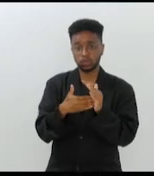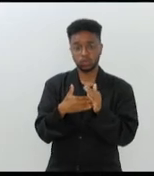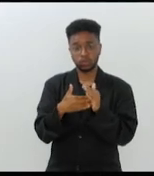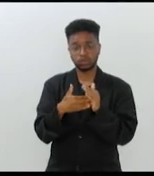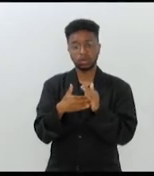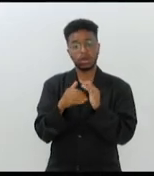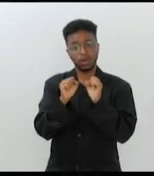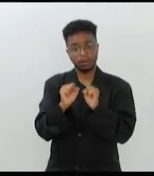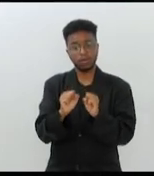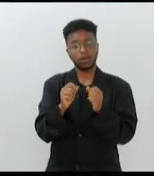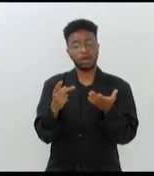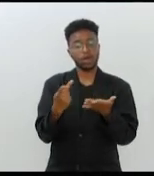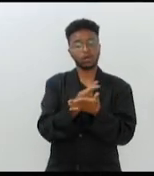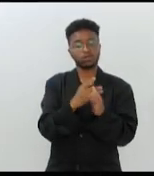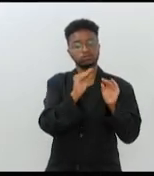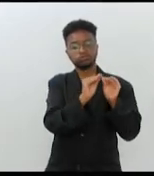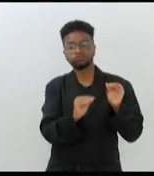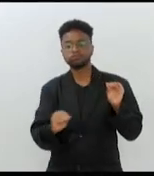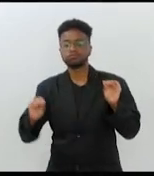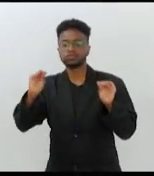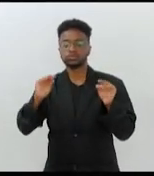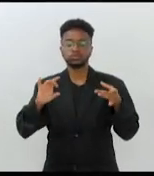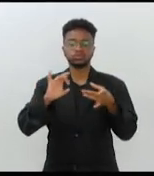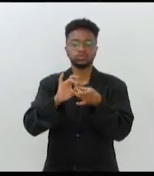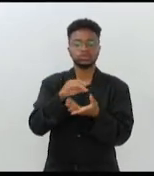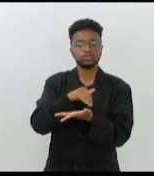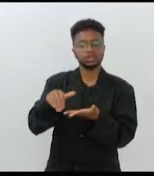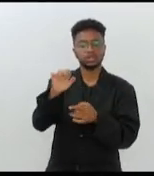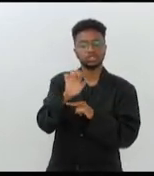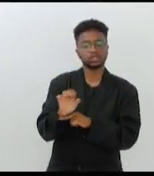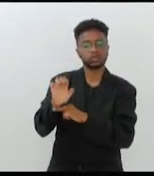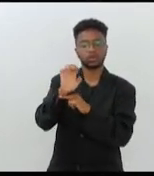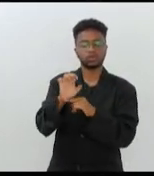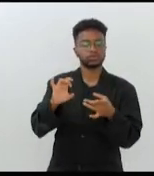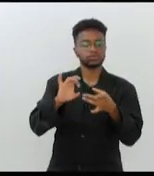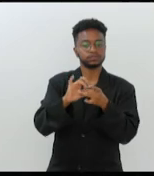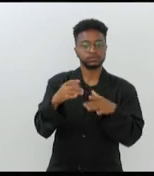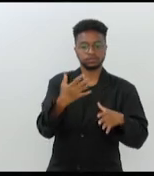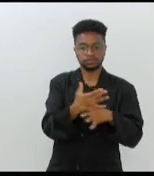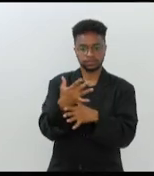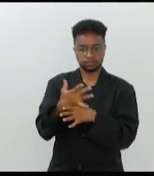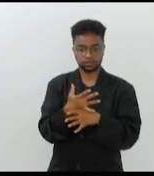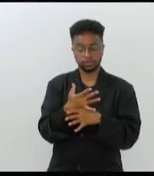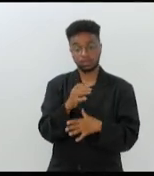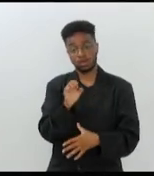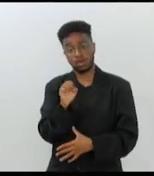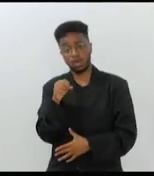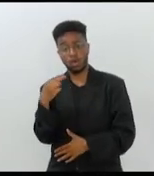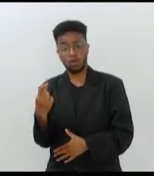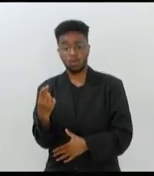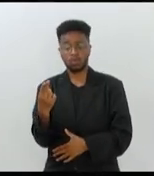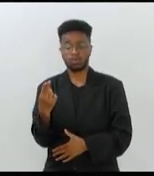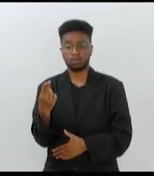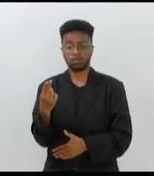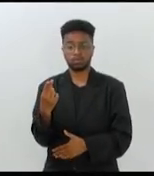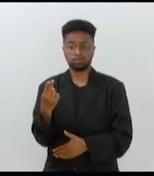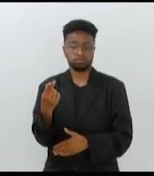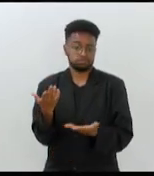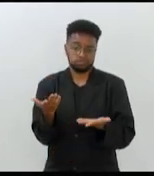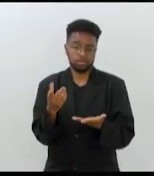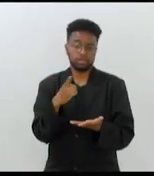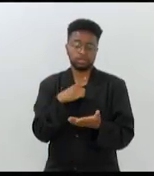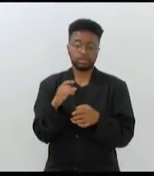de remanejamento para a Secretaria de Estado de Cidades. Ou, enfim, são